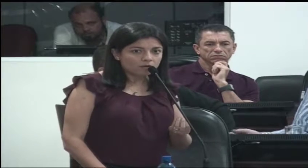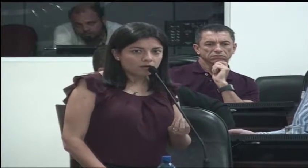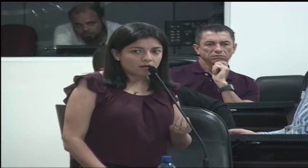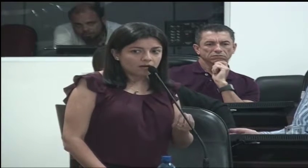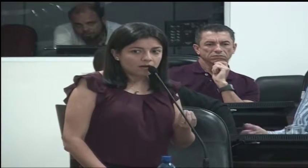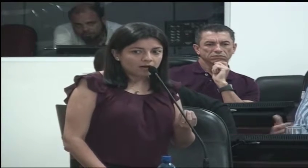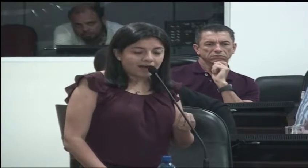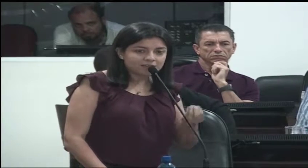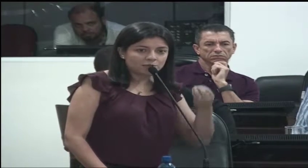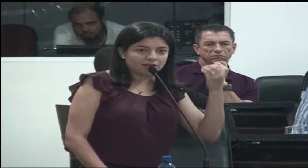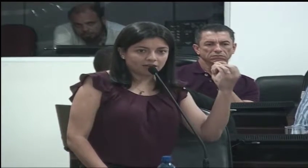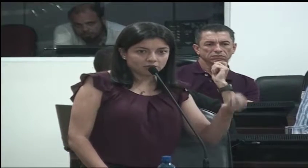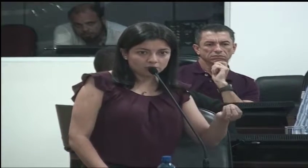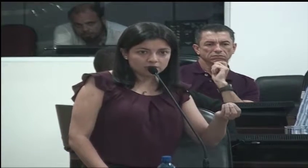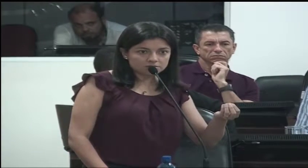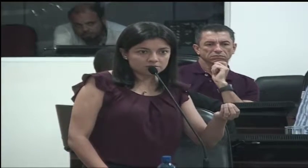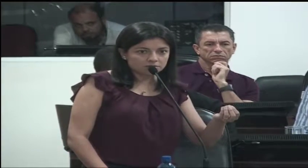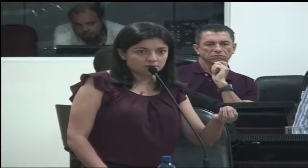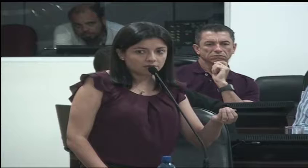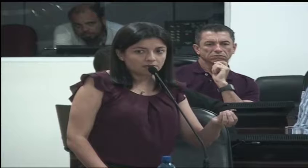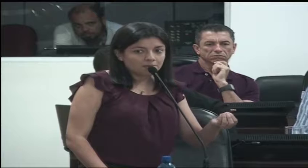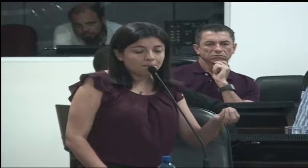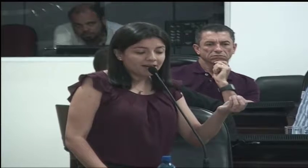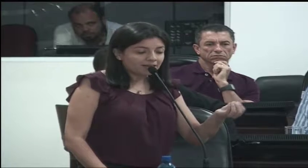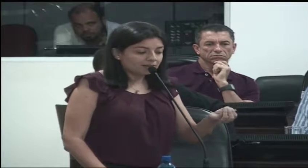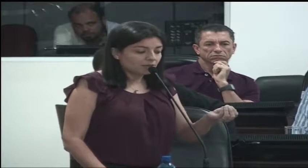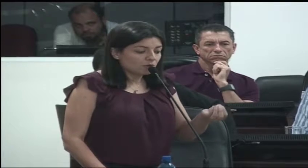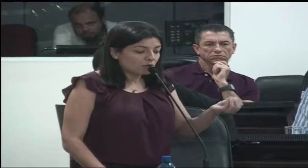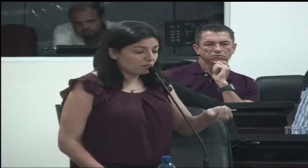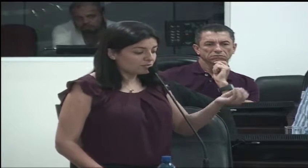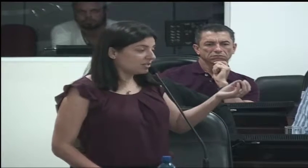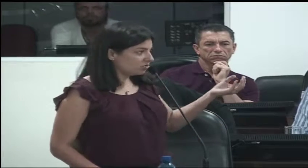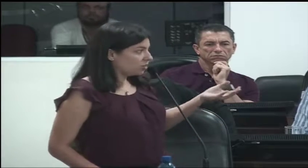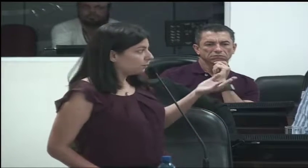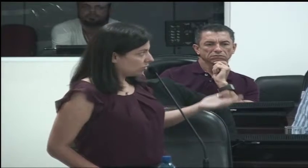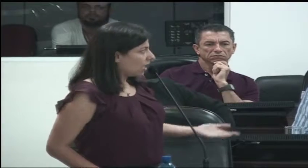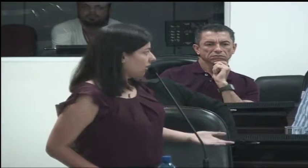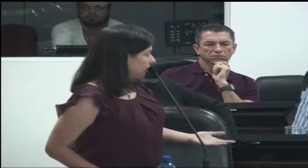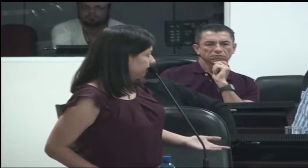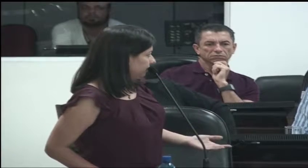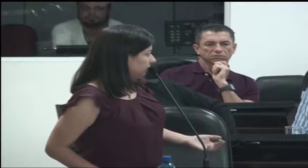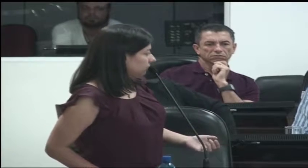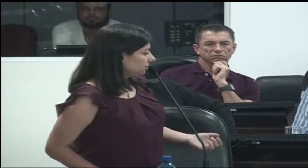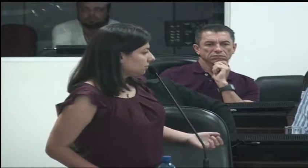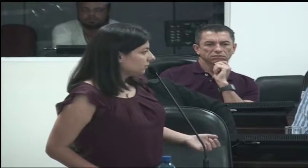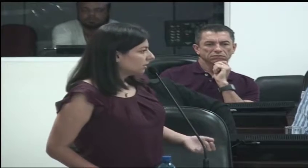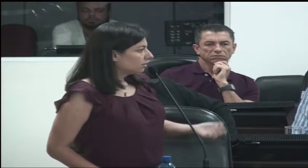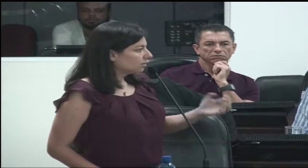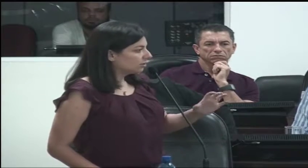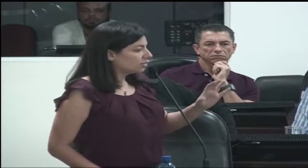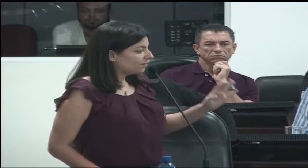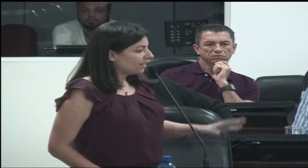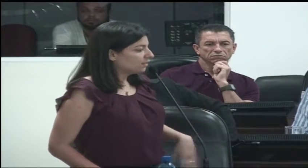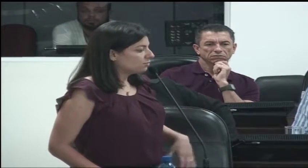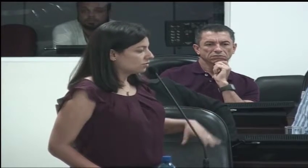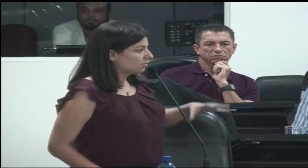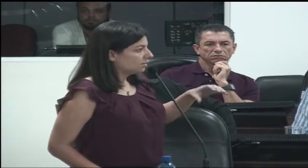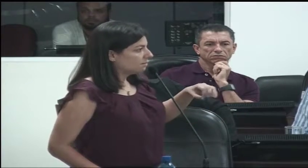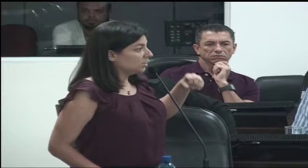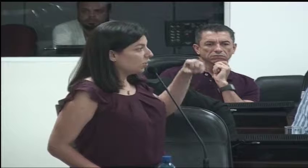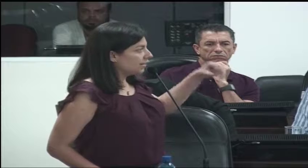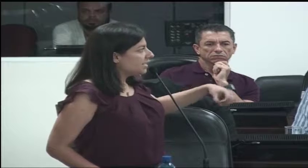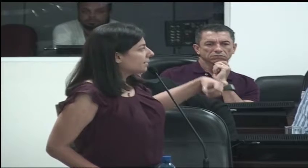com as nomenclaturas para que não incorramos nesse tipo de erro. Quando nós